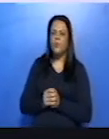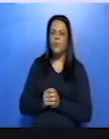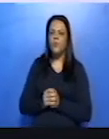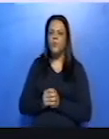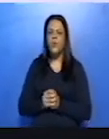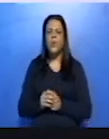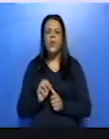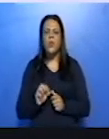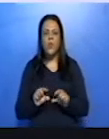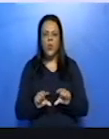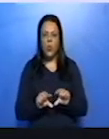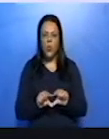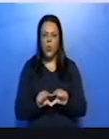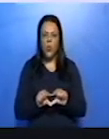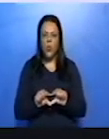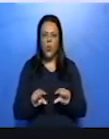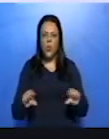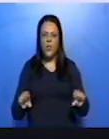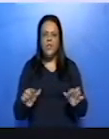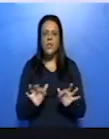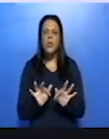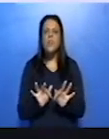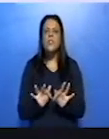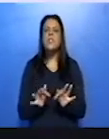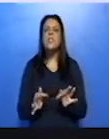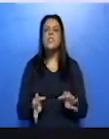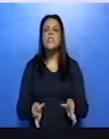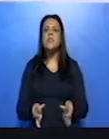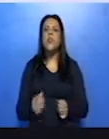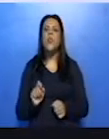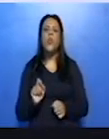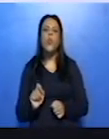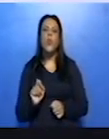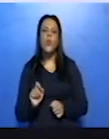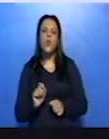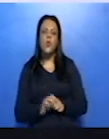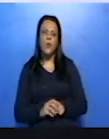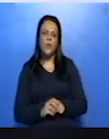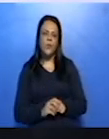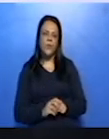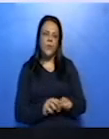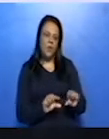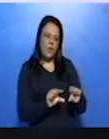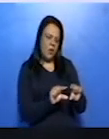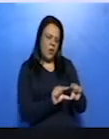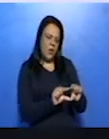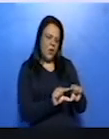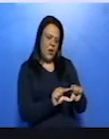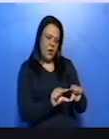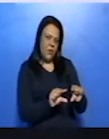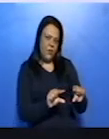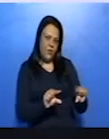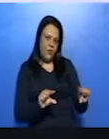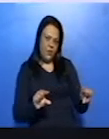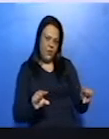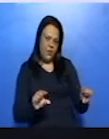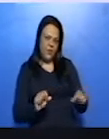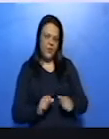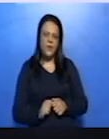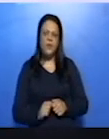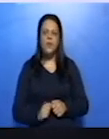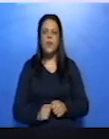Período simples. O que será esse período? Período é a frase constituída de uma ou